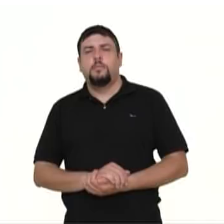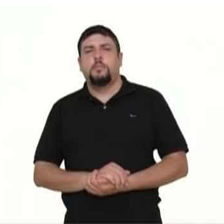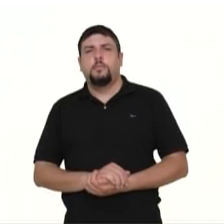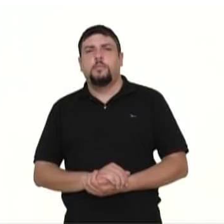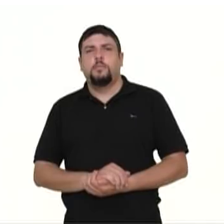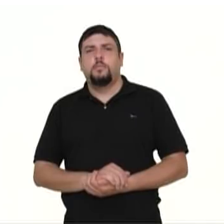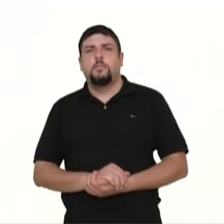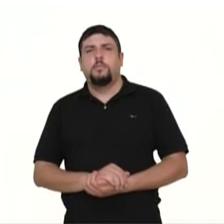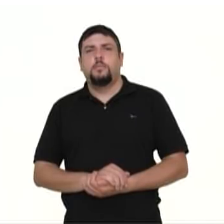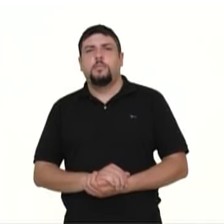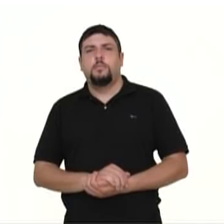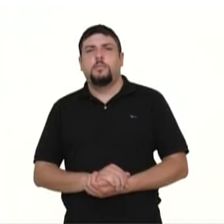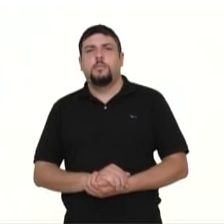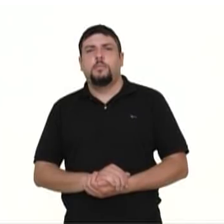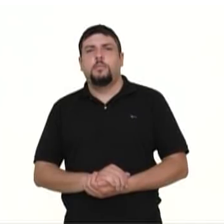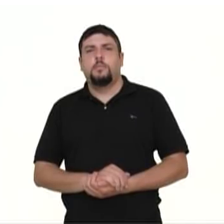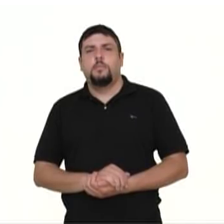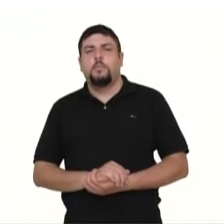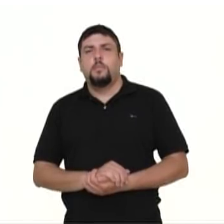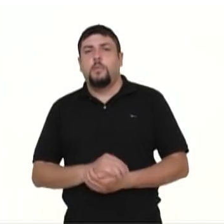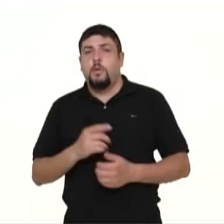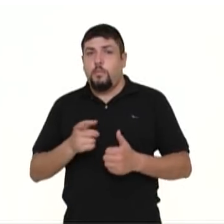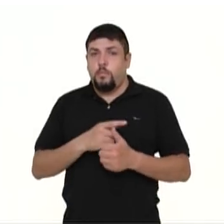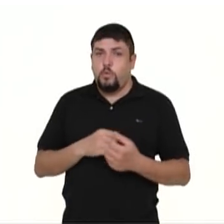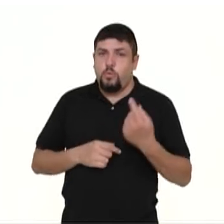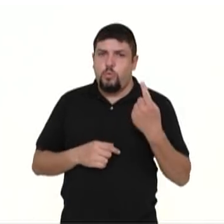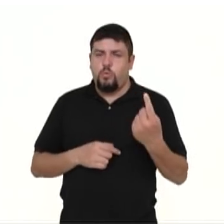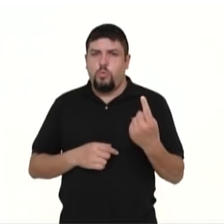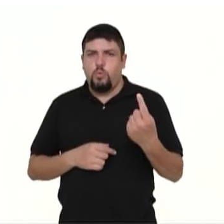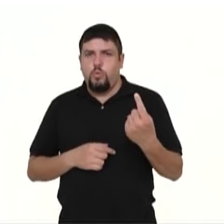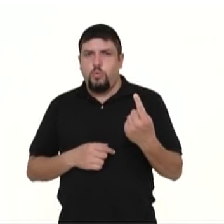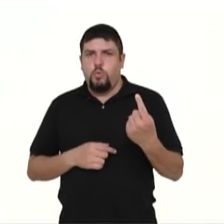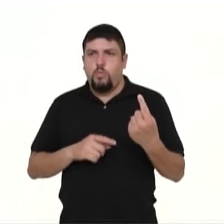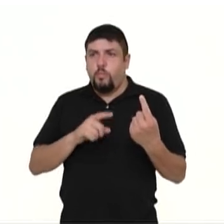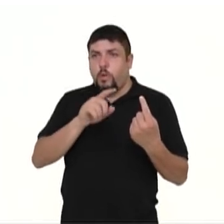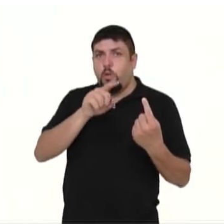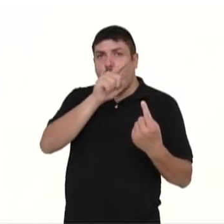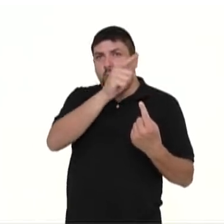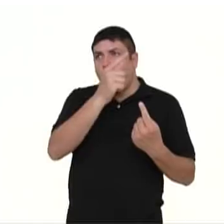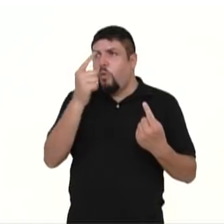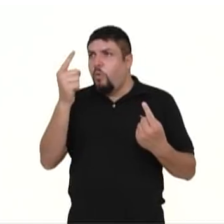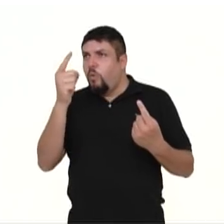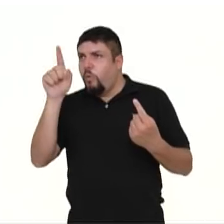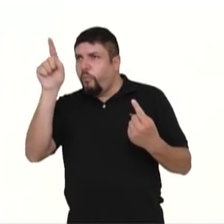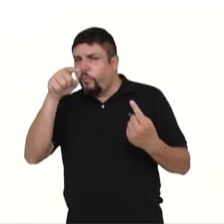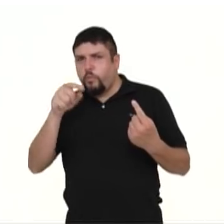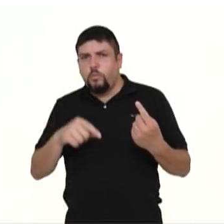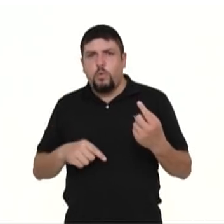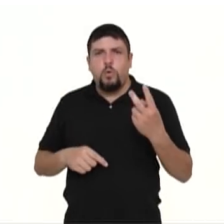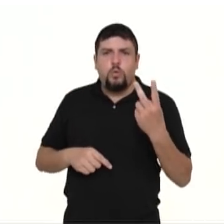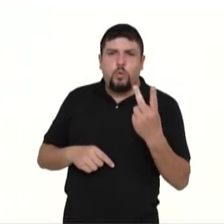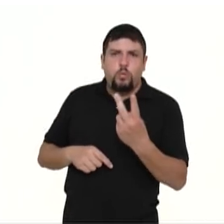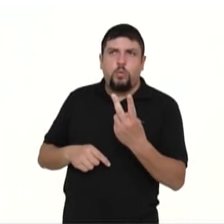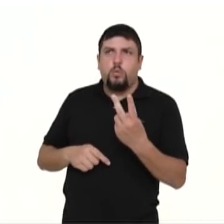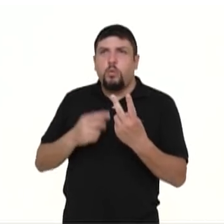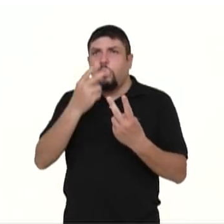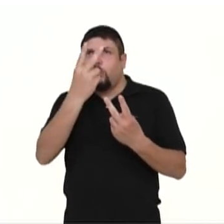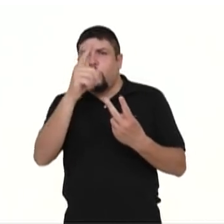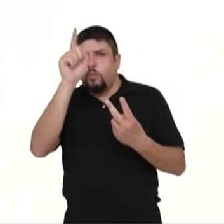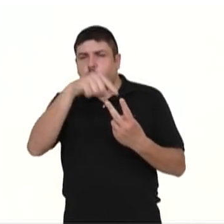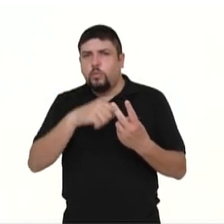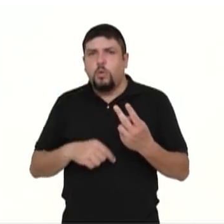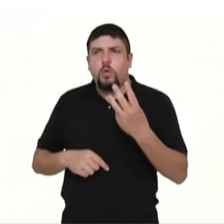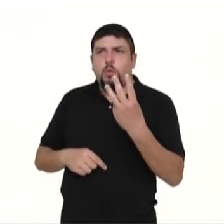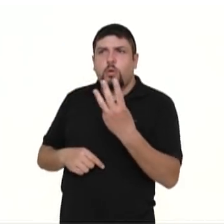Depois o 2 aparece duas vezes, risca todos os 2. Agora o 3 também aparece duas vezes, risca o 3. O